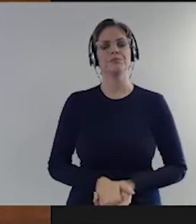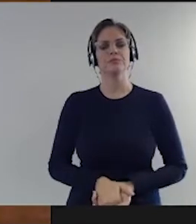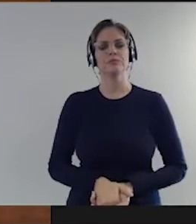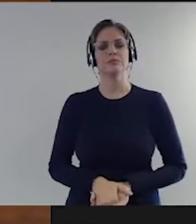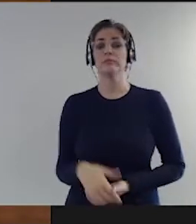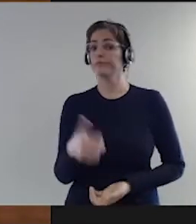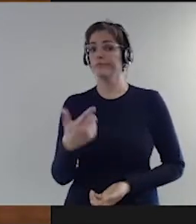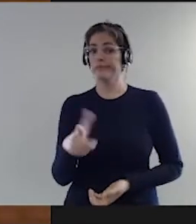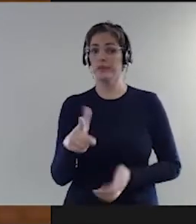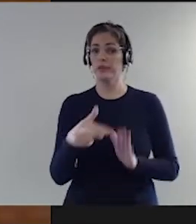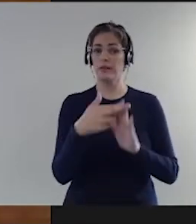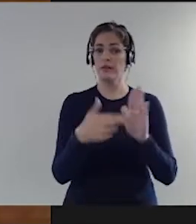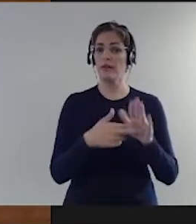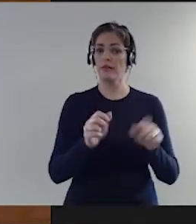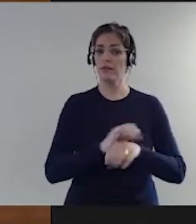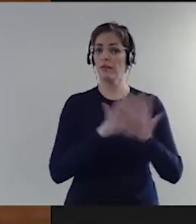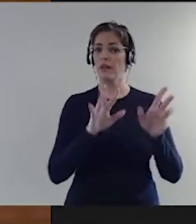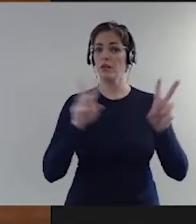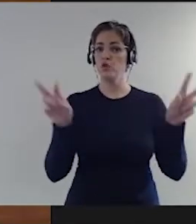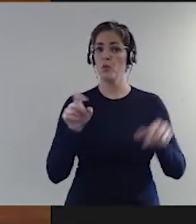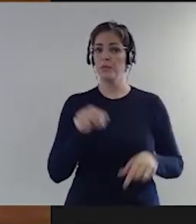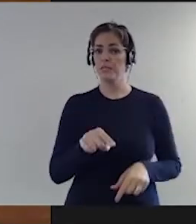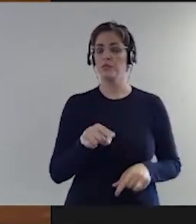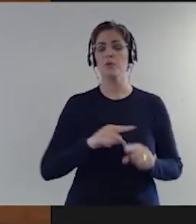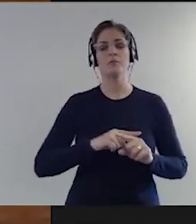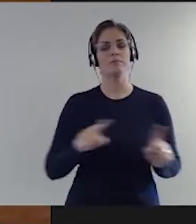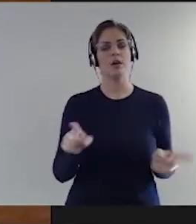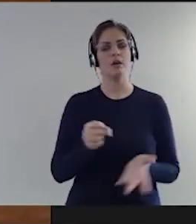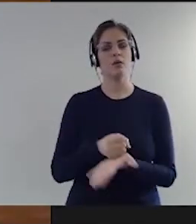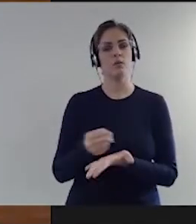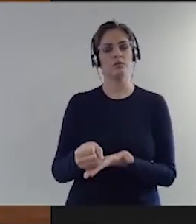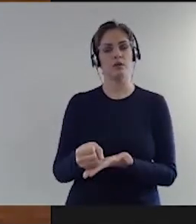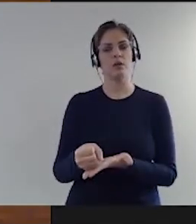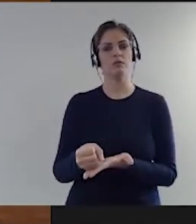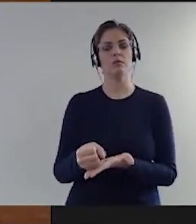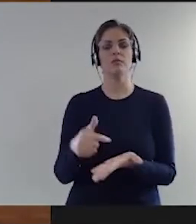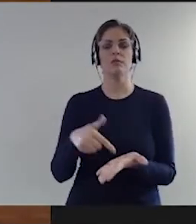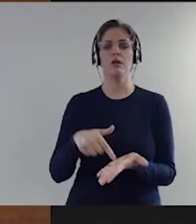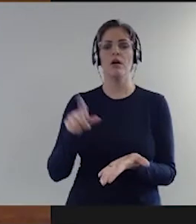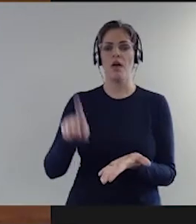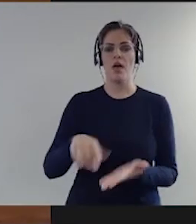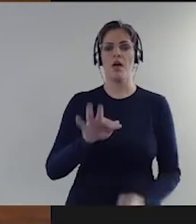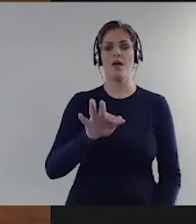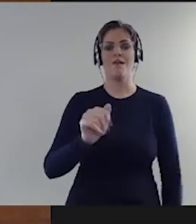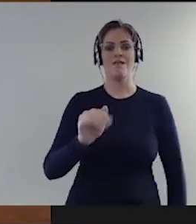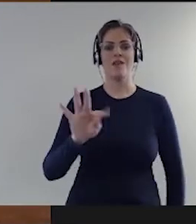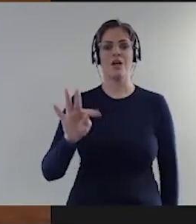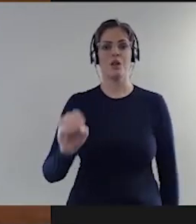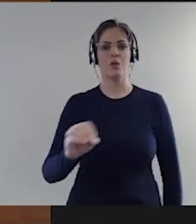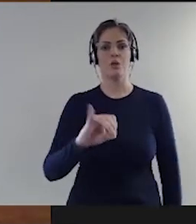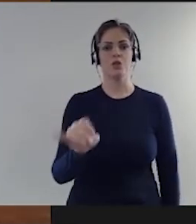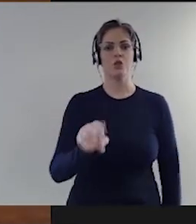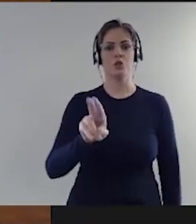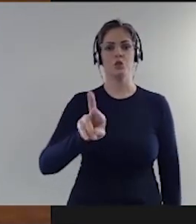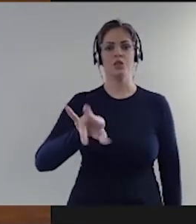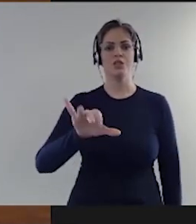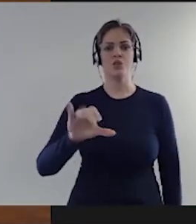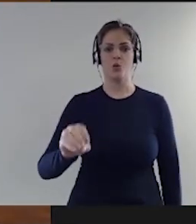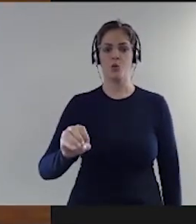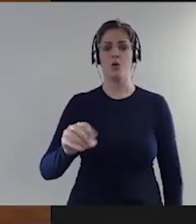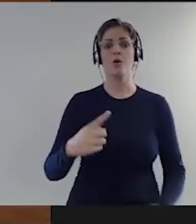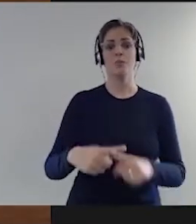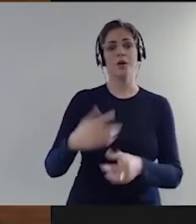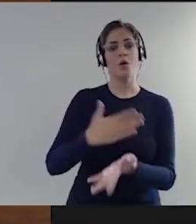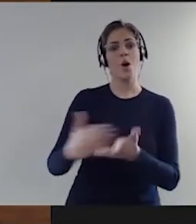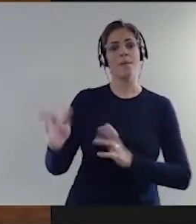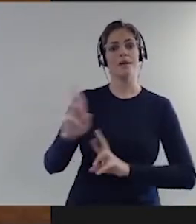regra explícita sobre isso, o contrato é um fato jurídico que inicia uma relação